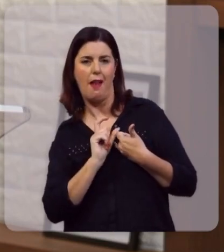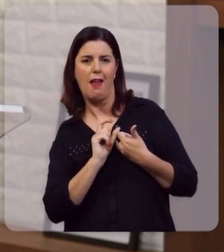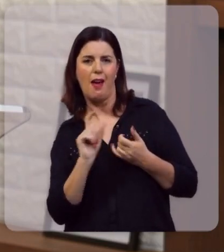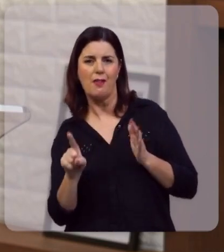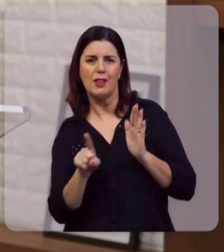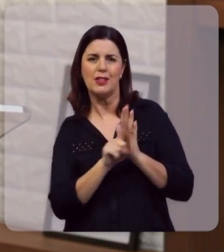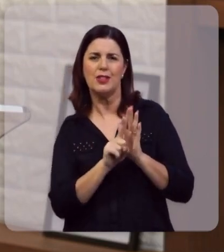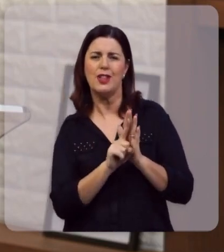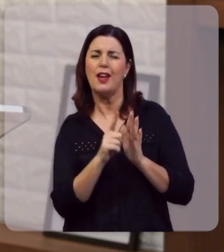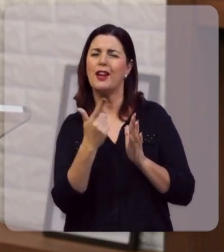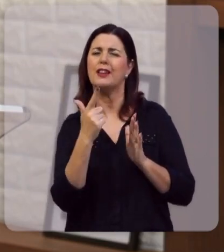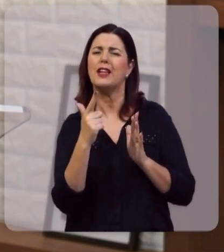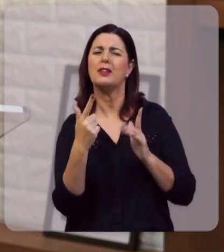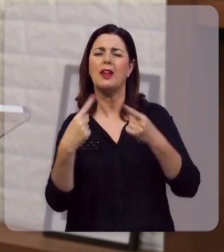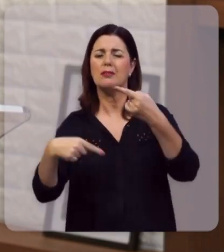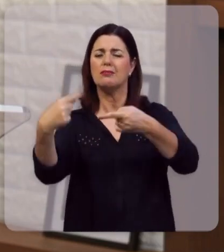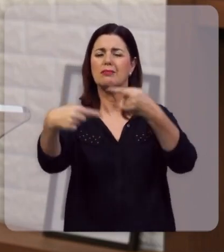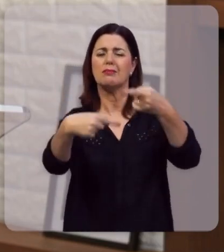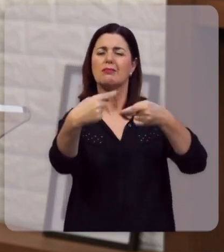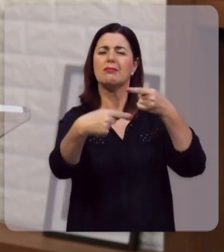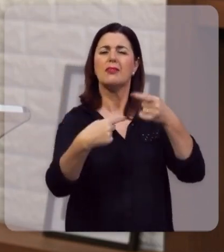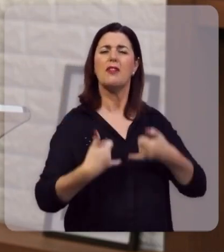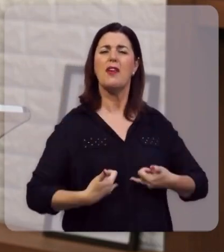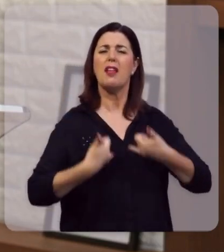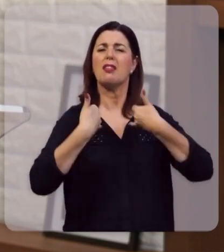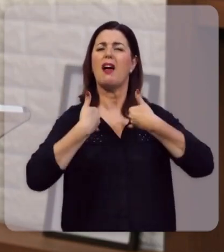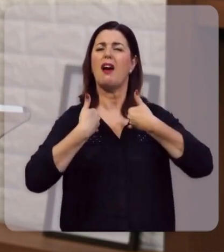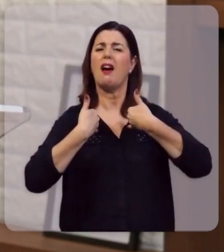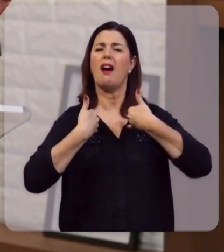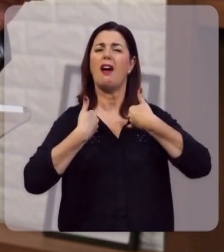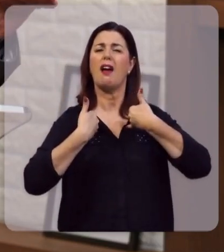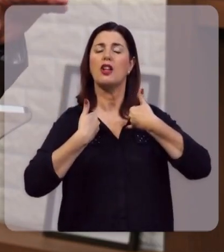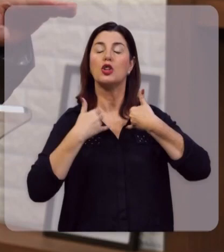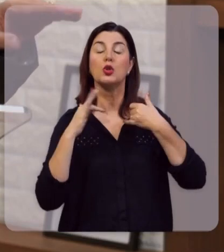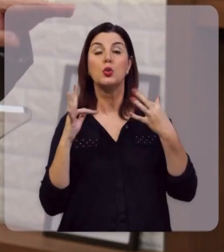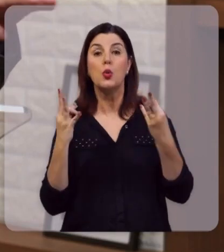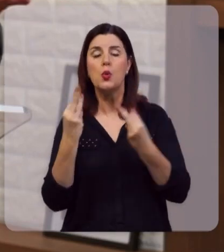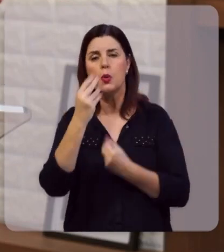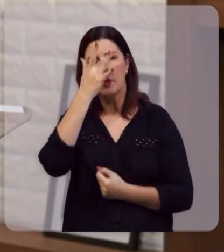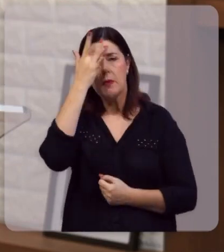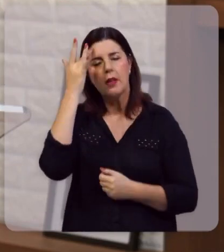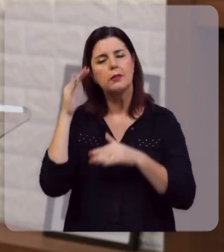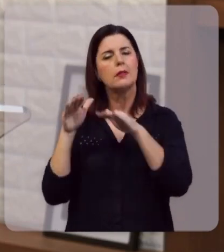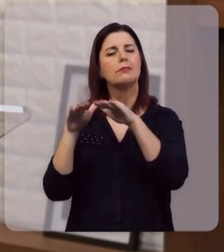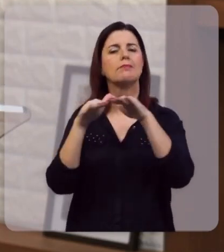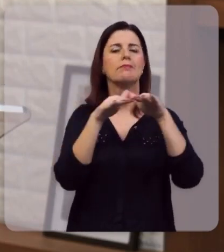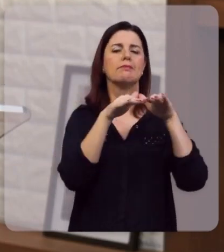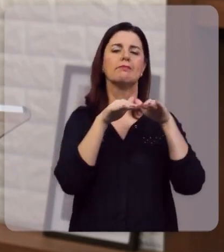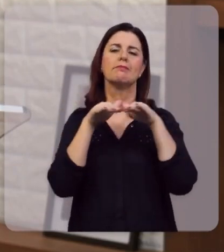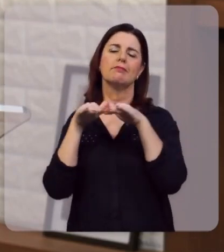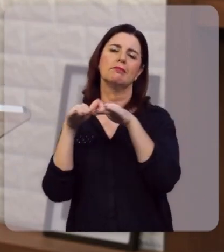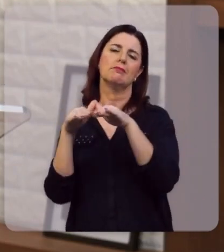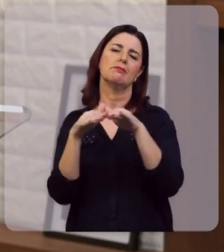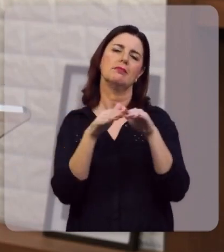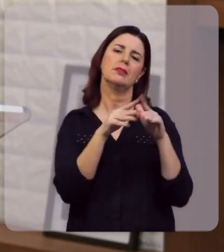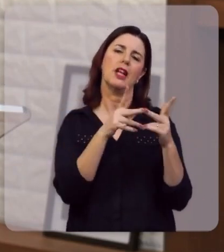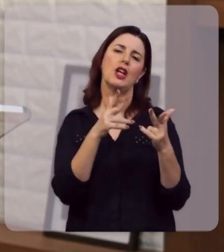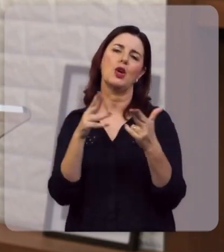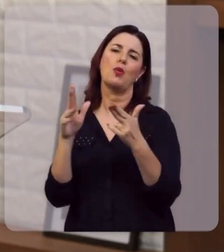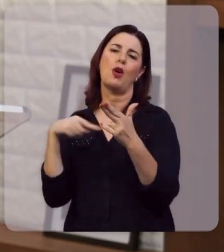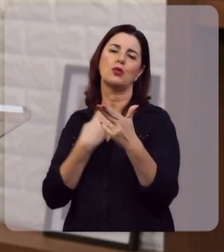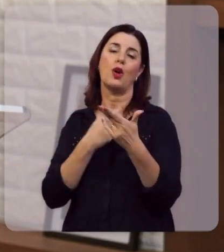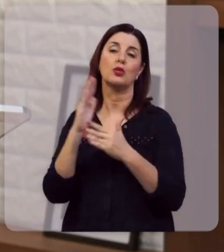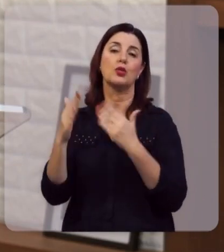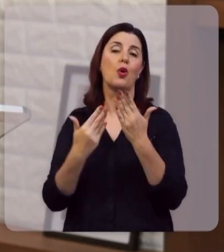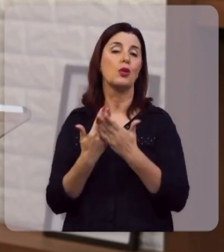chega, não tem mais disputa na feira da vaidade, todos precisam ser nivelados no mesmo padrão, somos